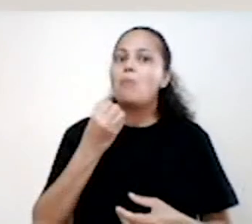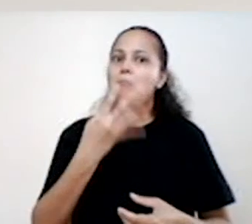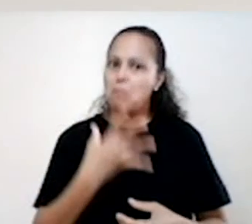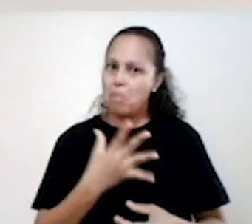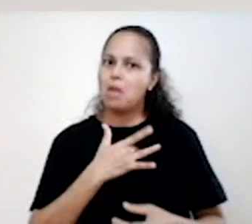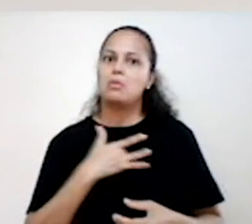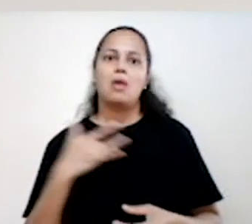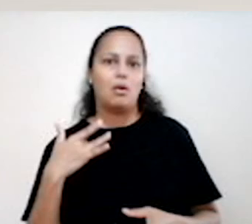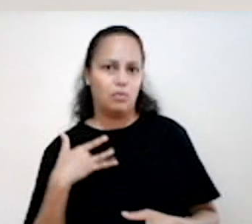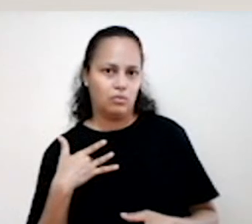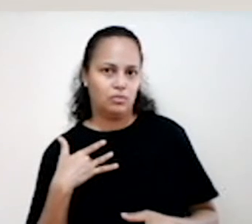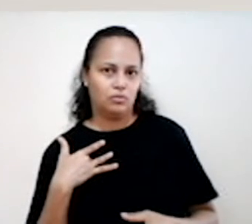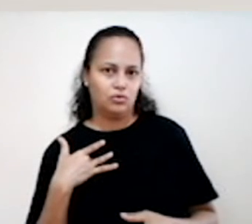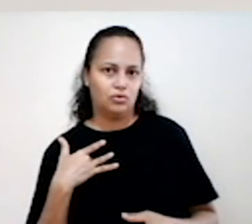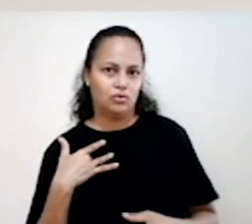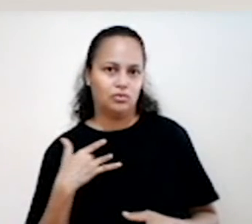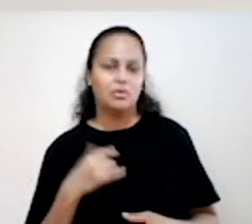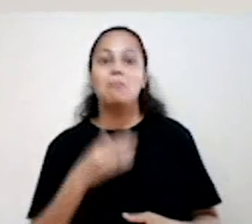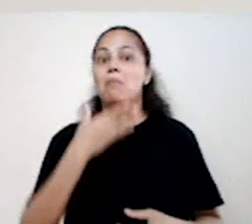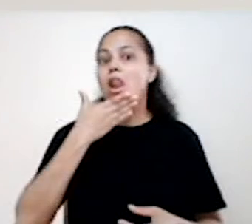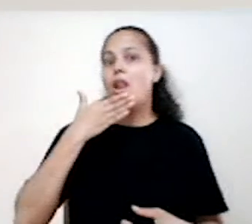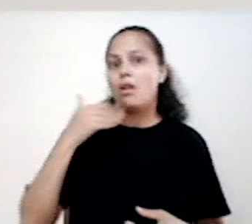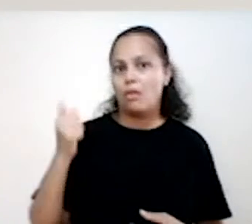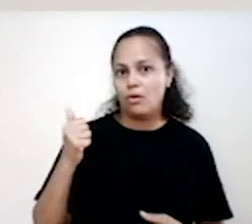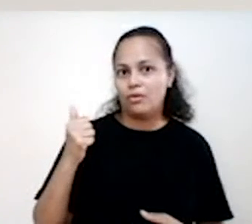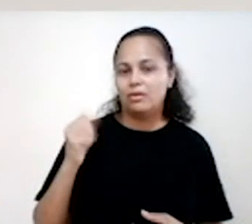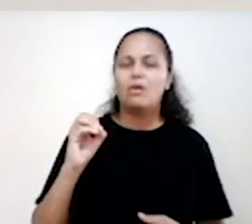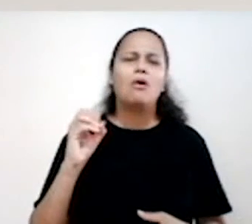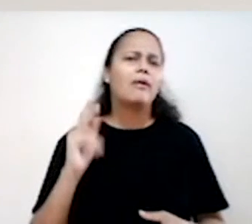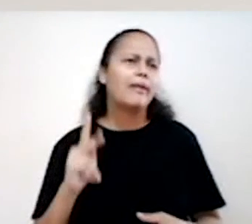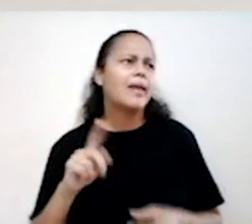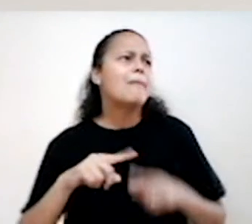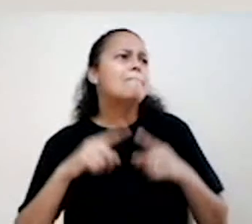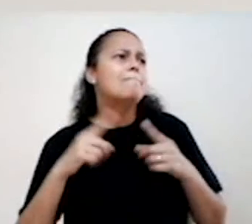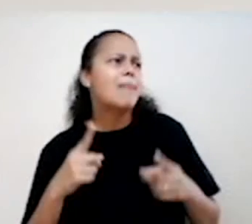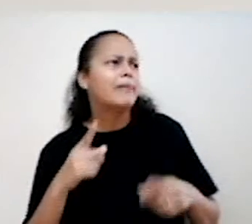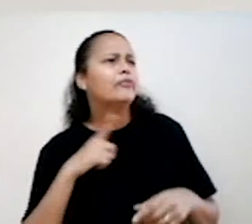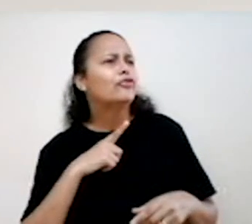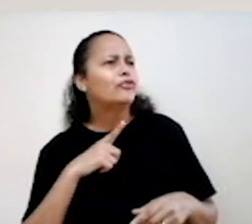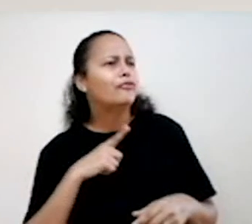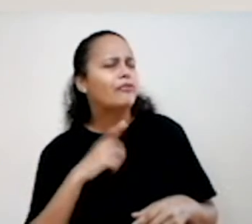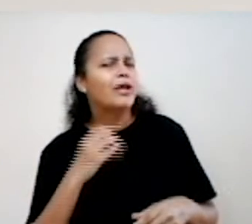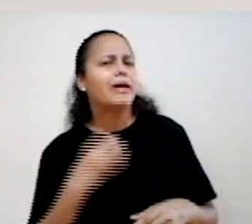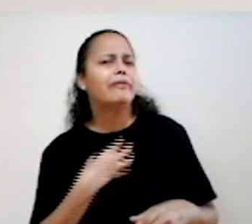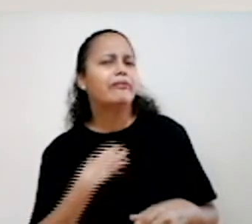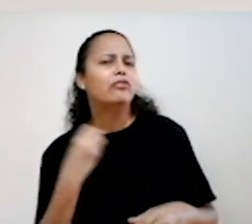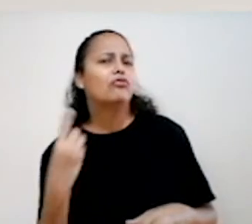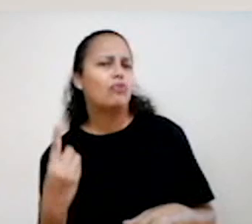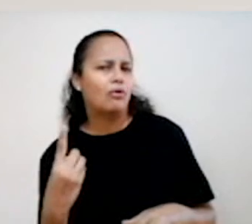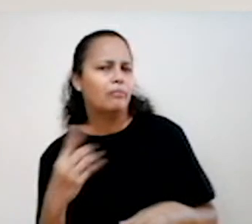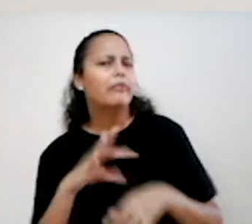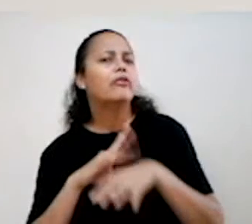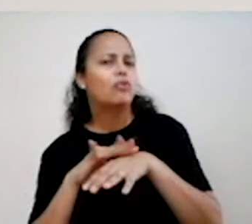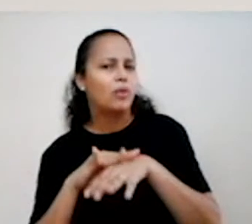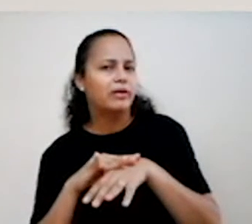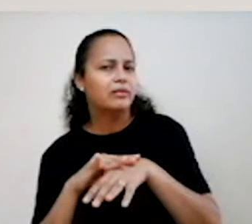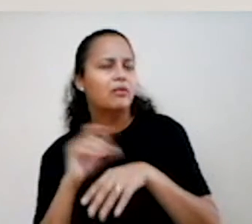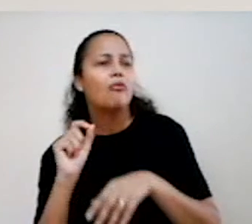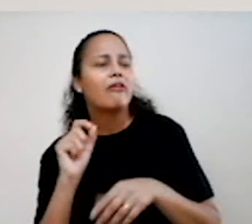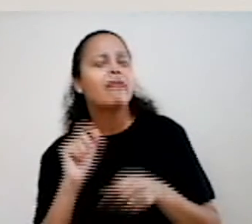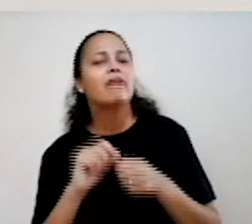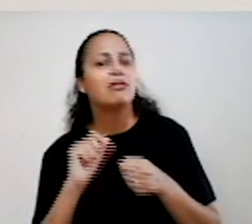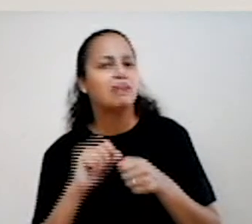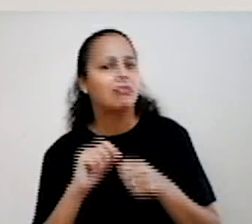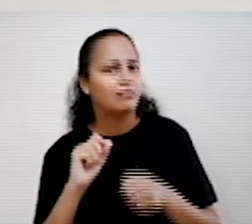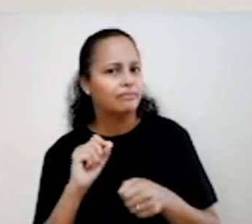bem-estar, sentir bem, mais disposta. Ok, mas e se eu tiver sintomas de síndrome de burnout? O que que eu